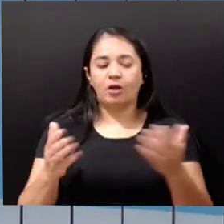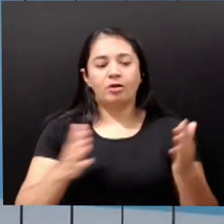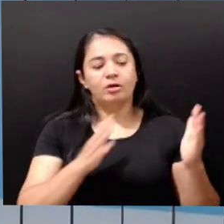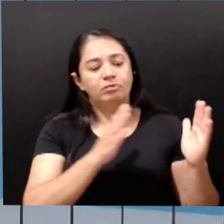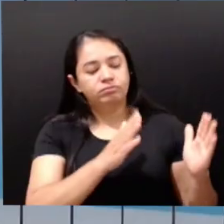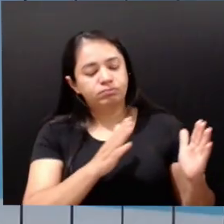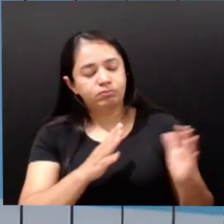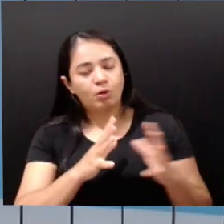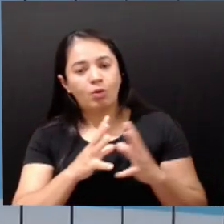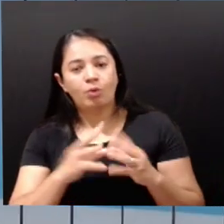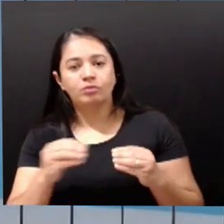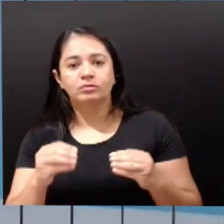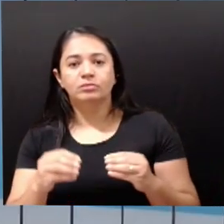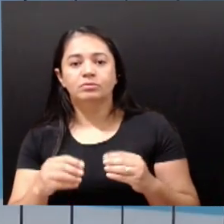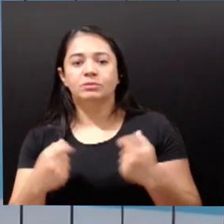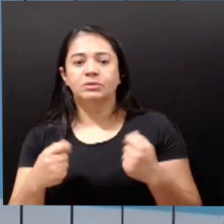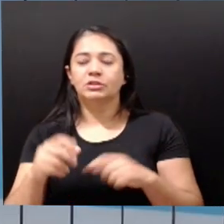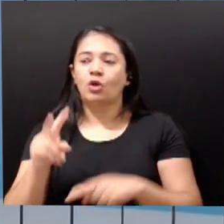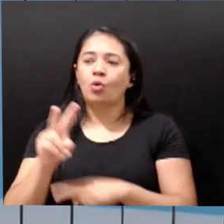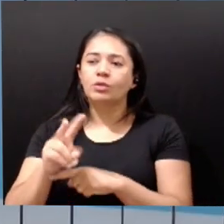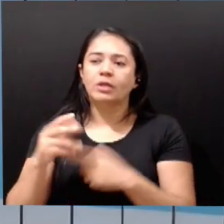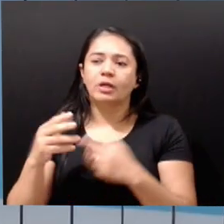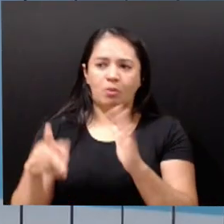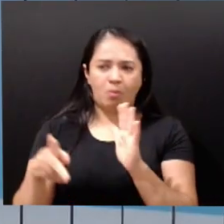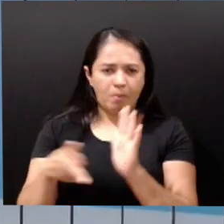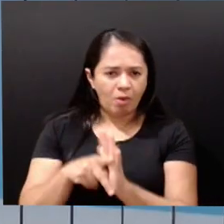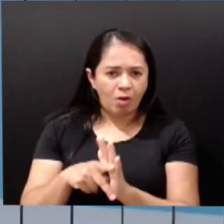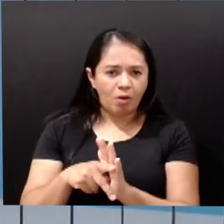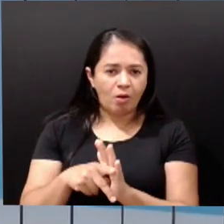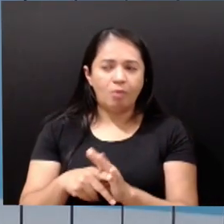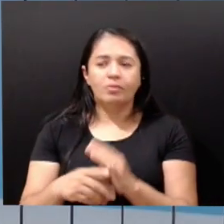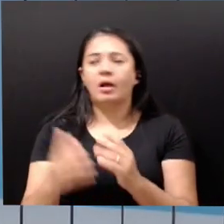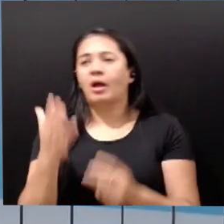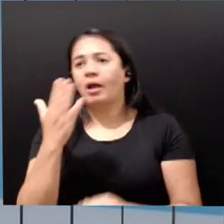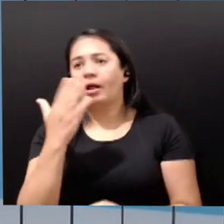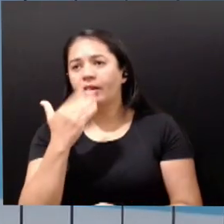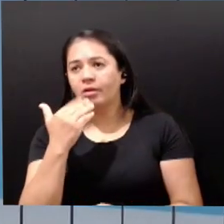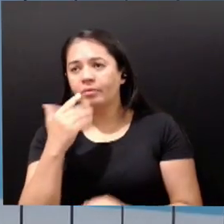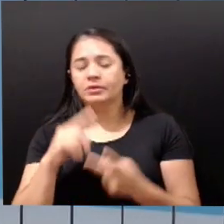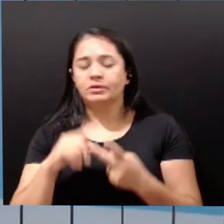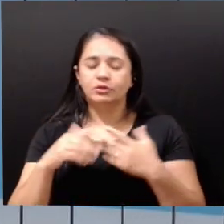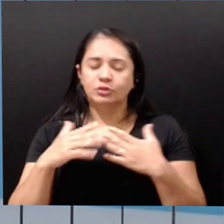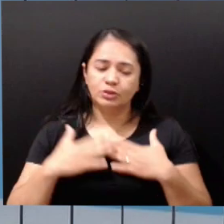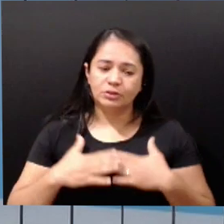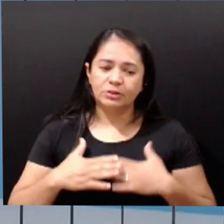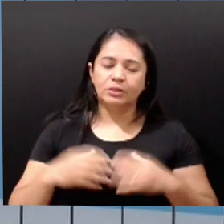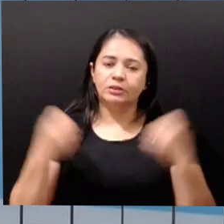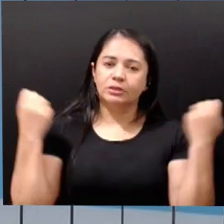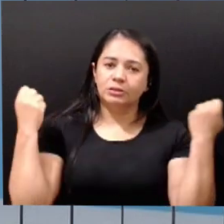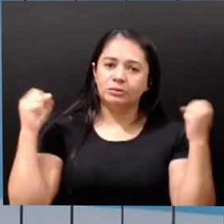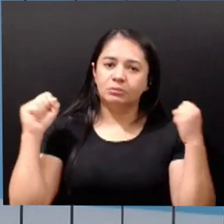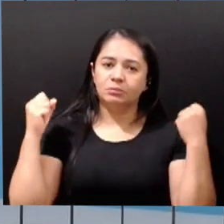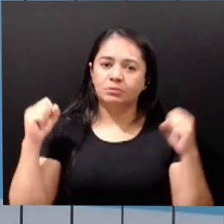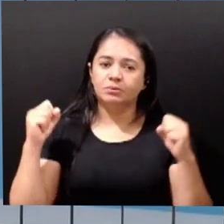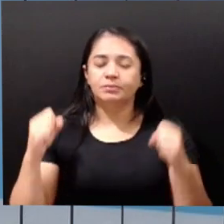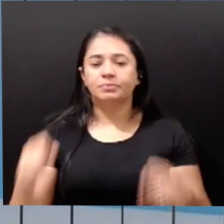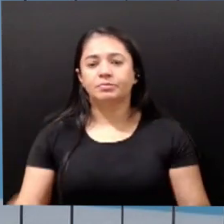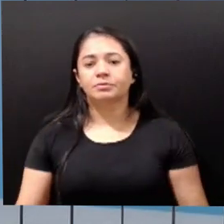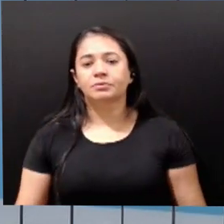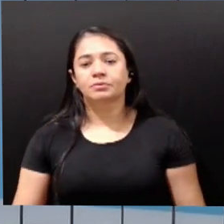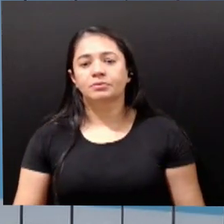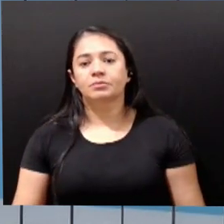em processo de recuperação. Tem algum cuidado específico com relação à alimentação, repouso, atividade